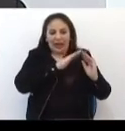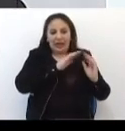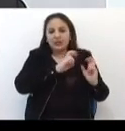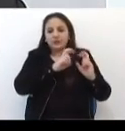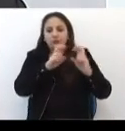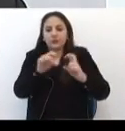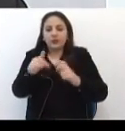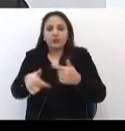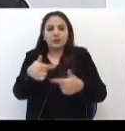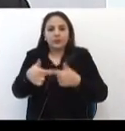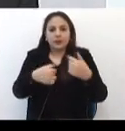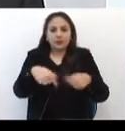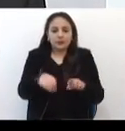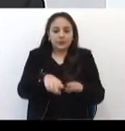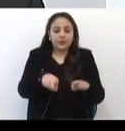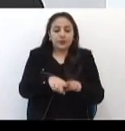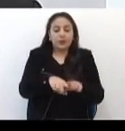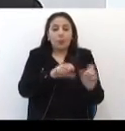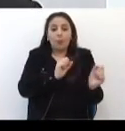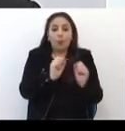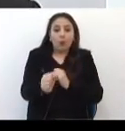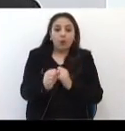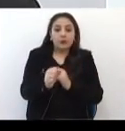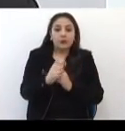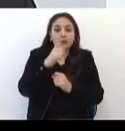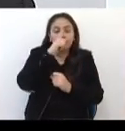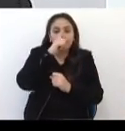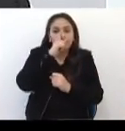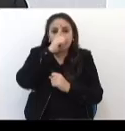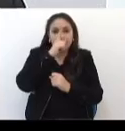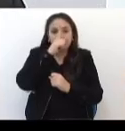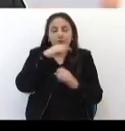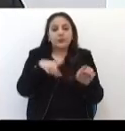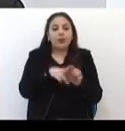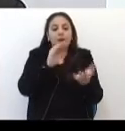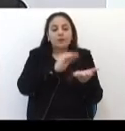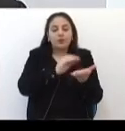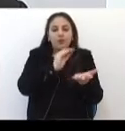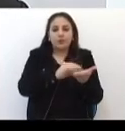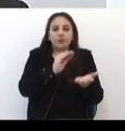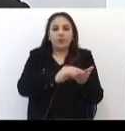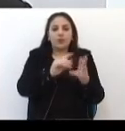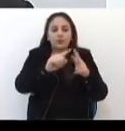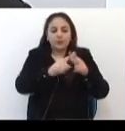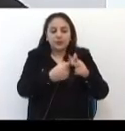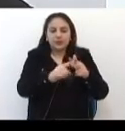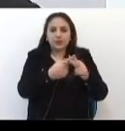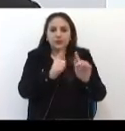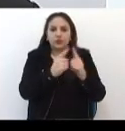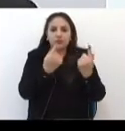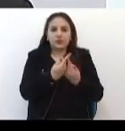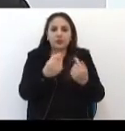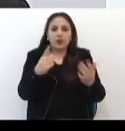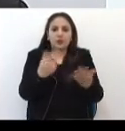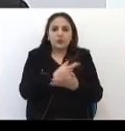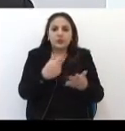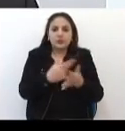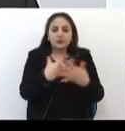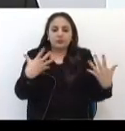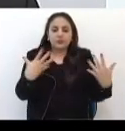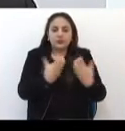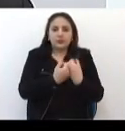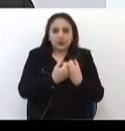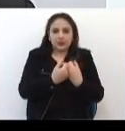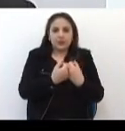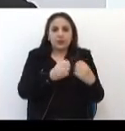para o trabalho, que está na iminência de repente, pelo risco da falta de manutenção dessa gestão, correr um acidente